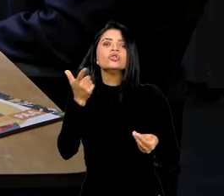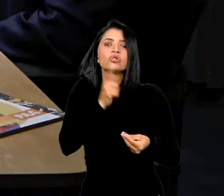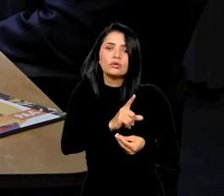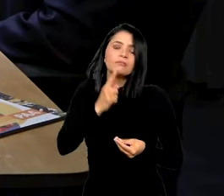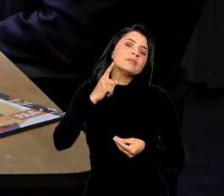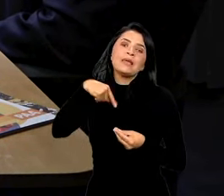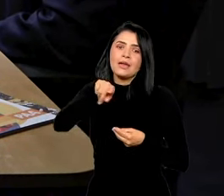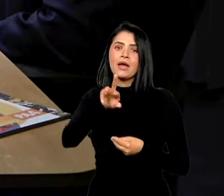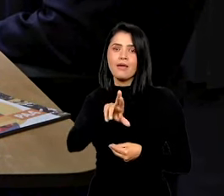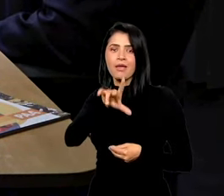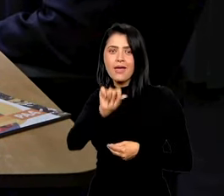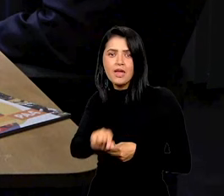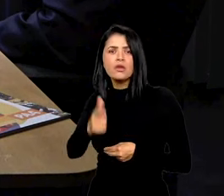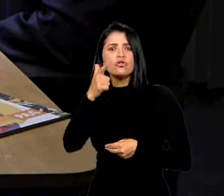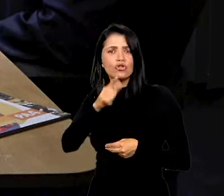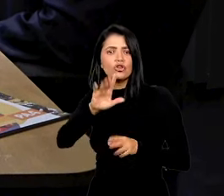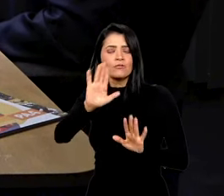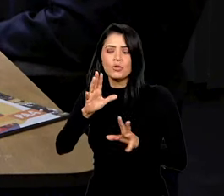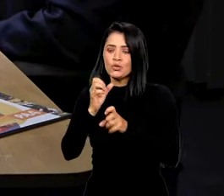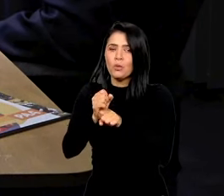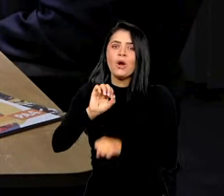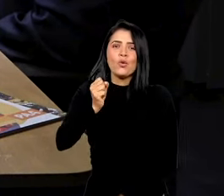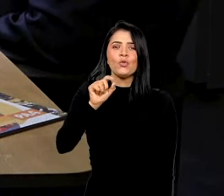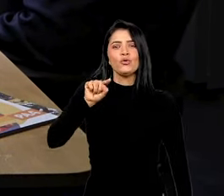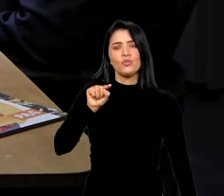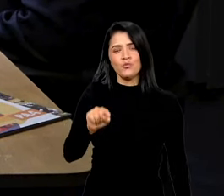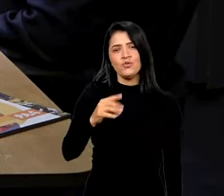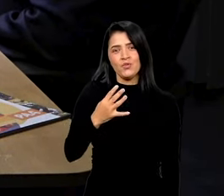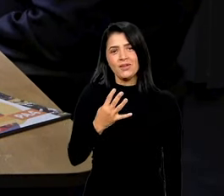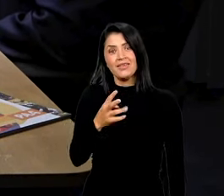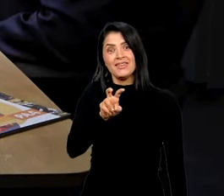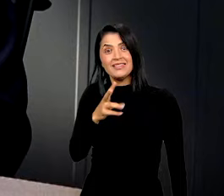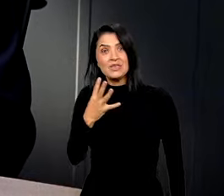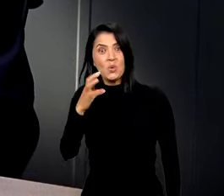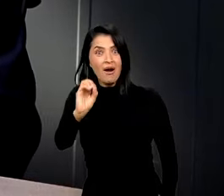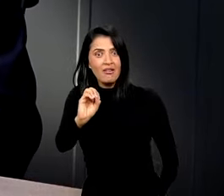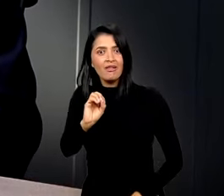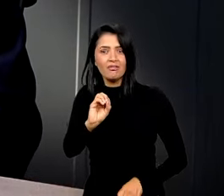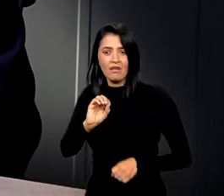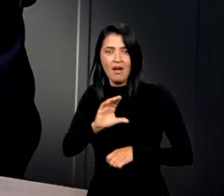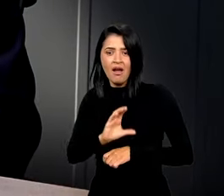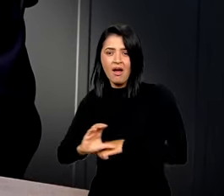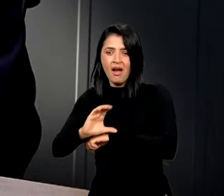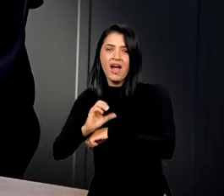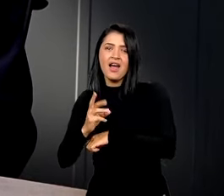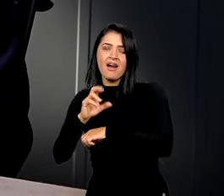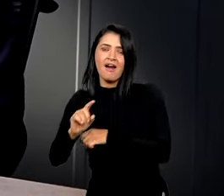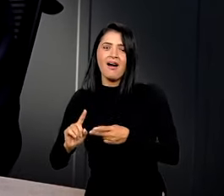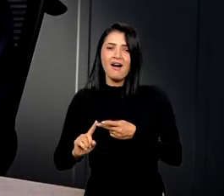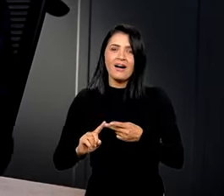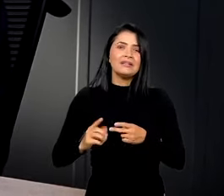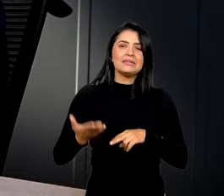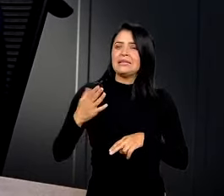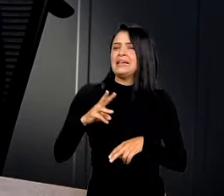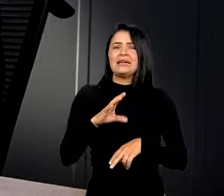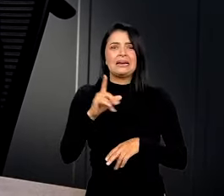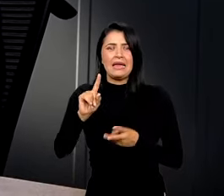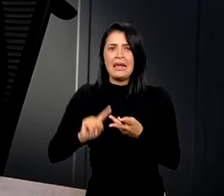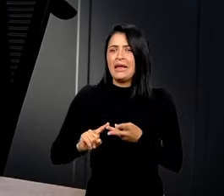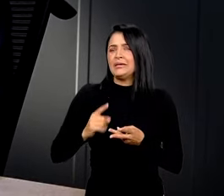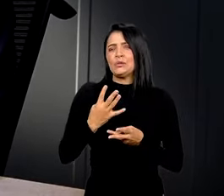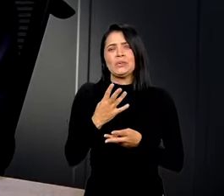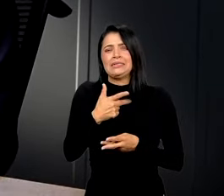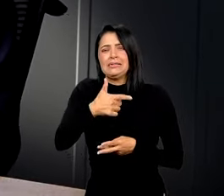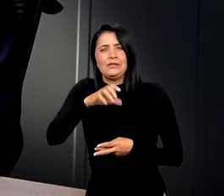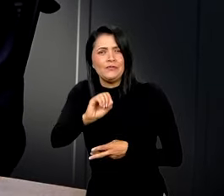vir. E a nossa rede é muito capilarizada. São 8.540 CRAS, são mais de 2.700 CREAs, 300 centros